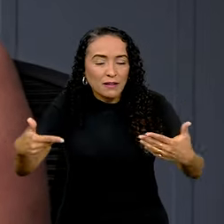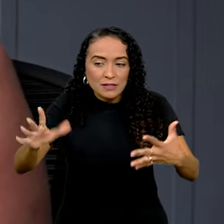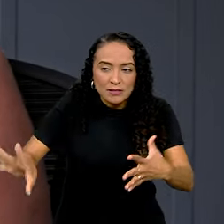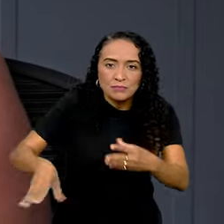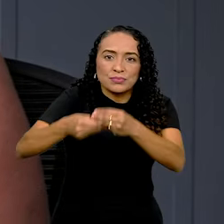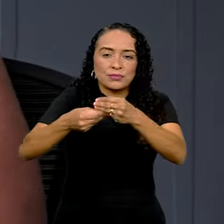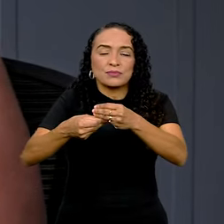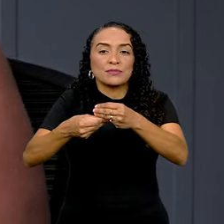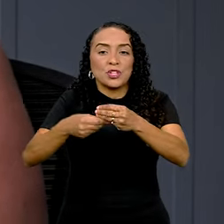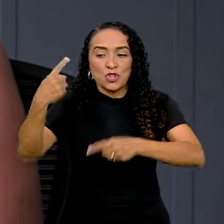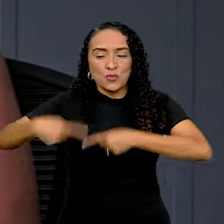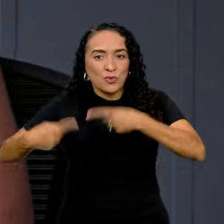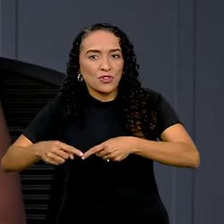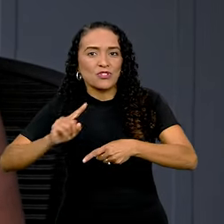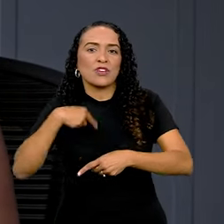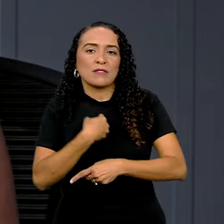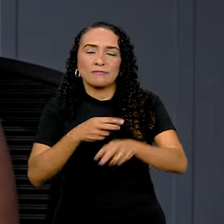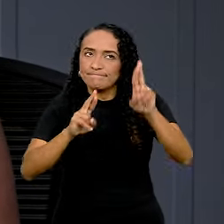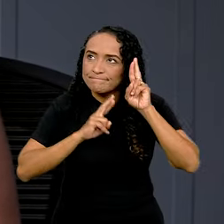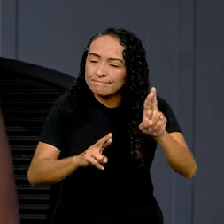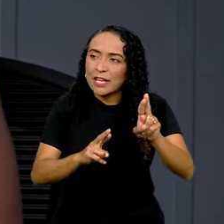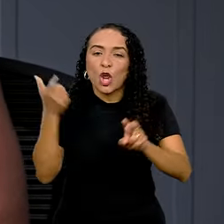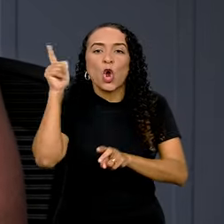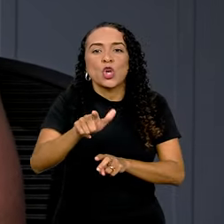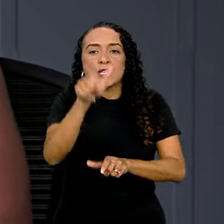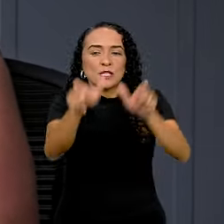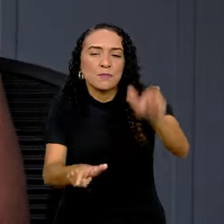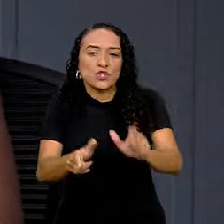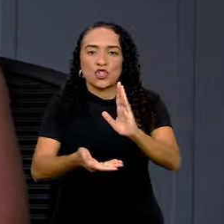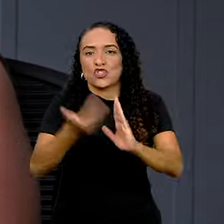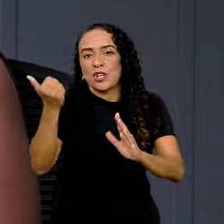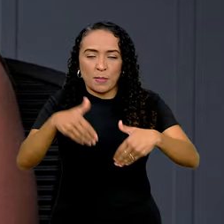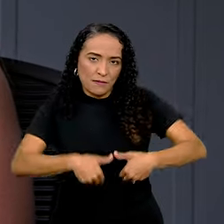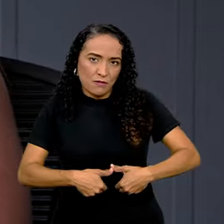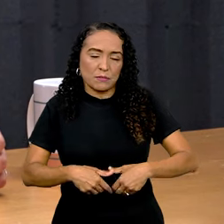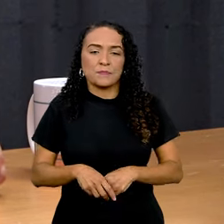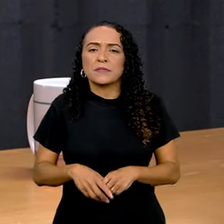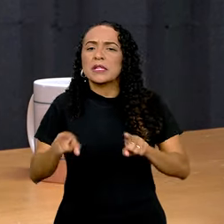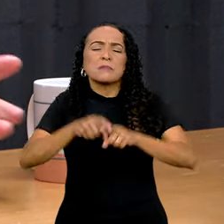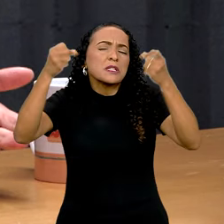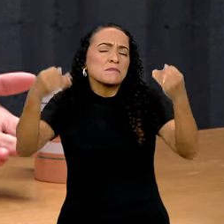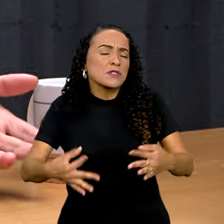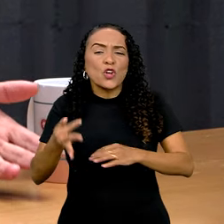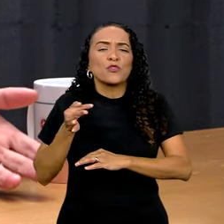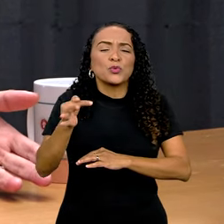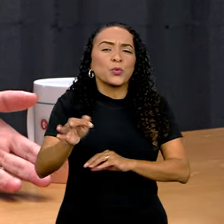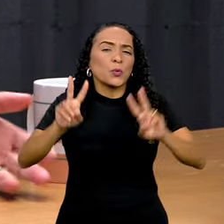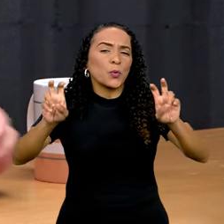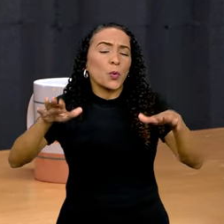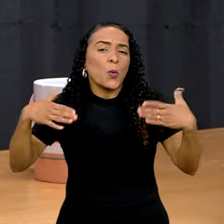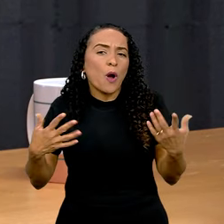ferramenta de integração de políticas que a gente que espera chegar nessas pessoas e tirá-las dessa condição Luísa falando um pouco de